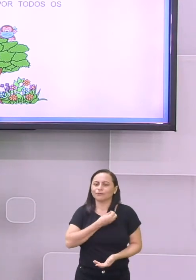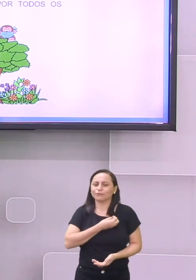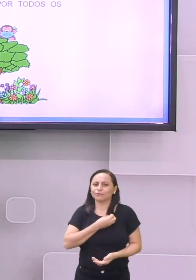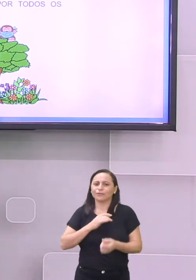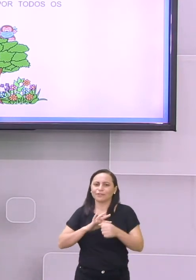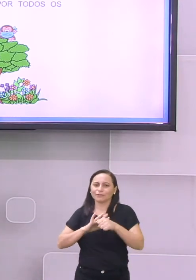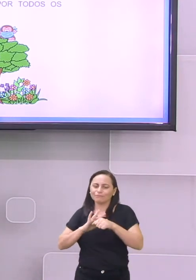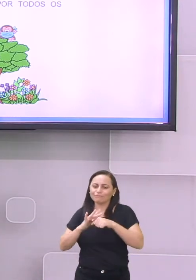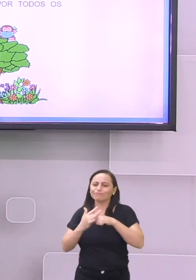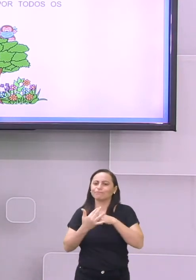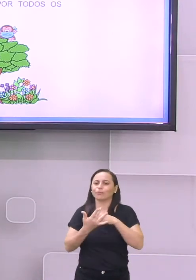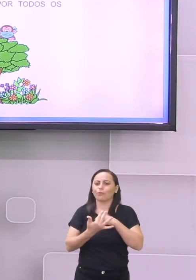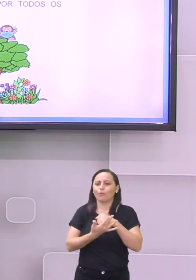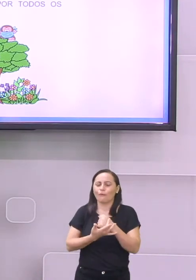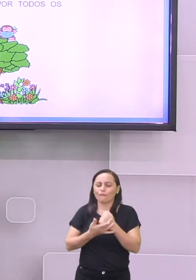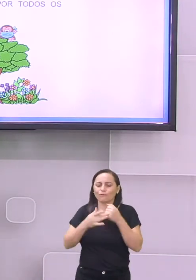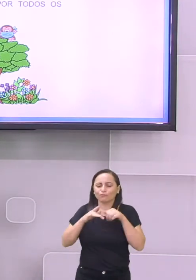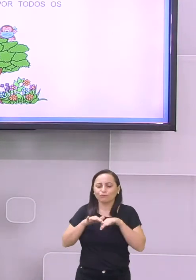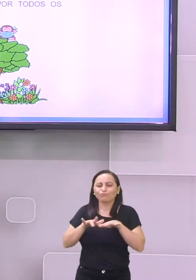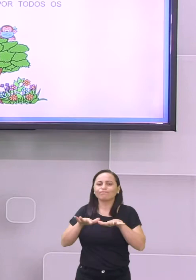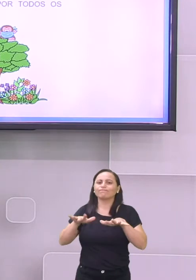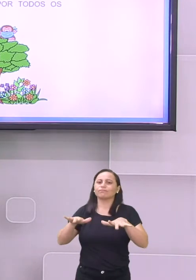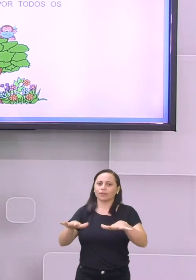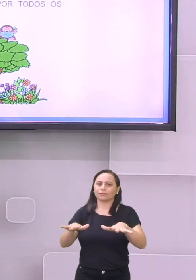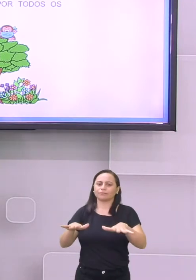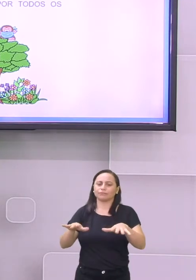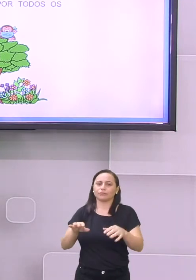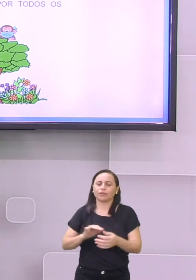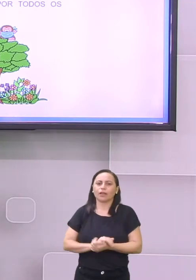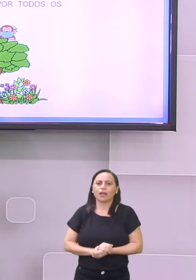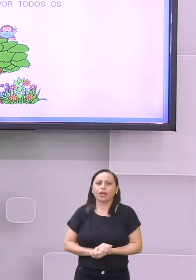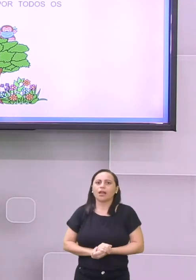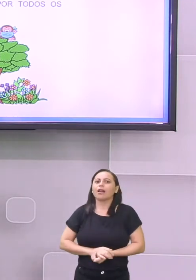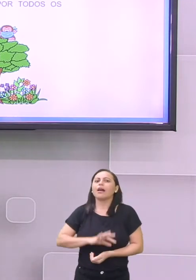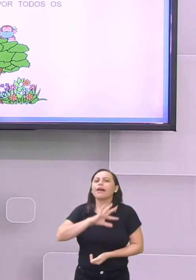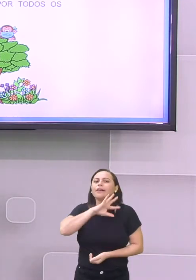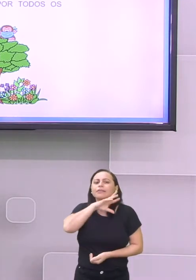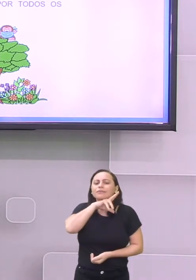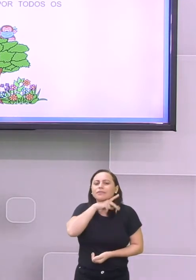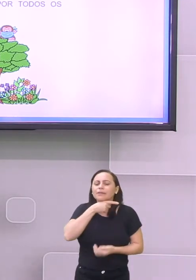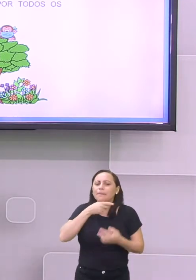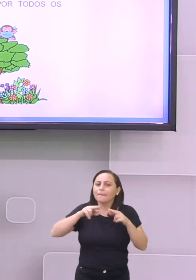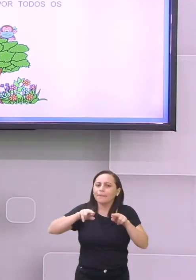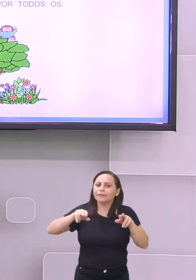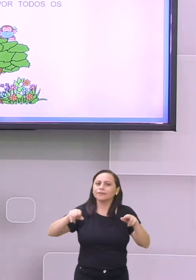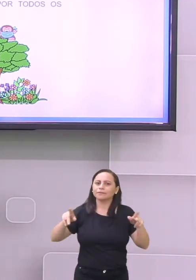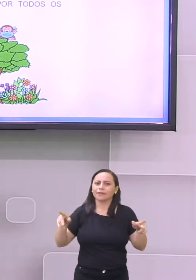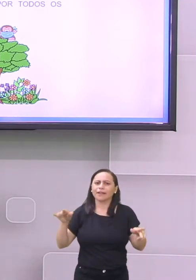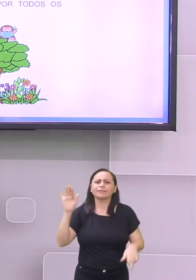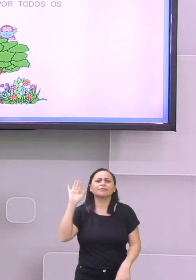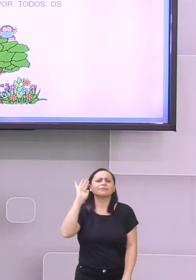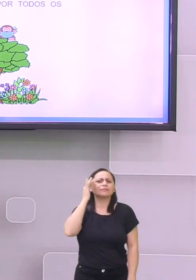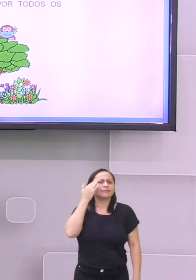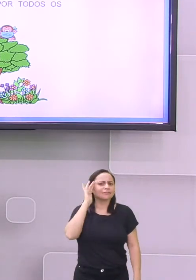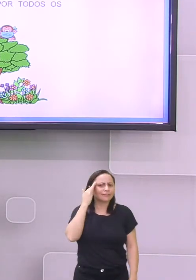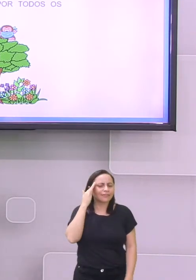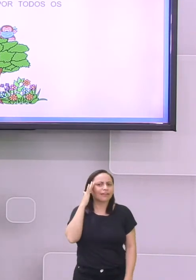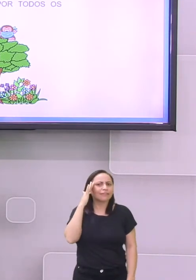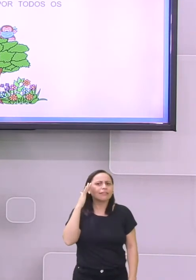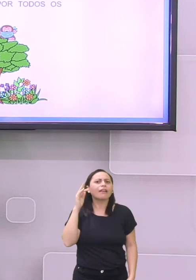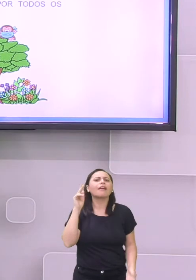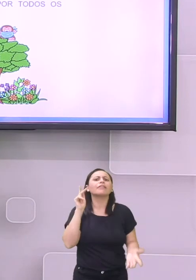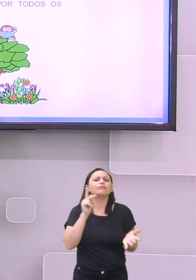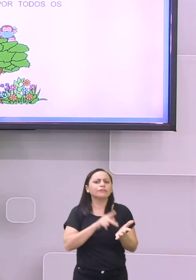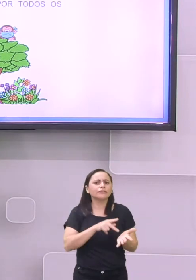o Covid, não é mesmo? E os animais entenderam certinho, é ou não é? O que